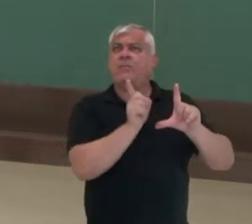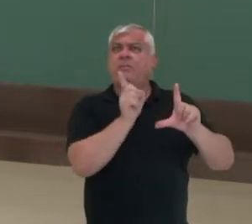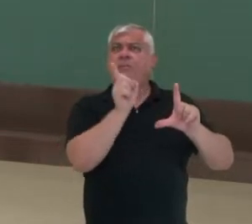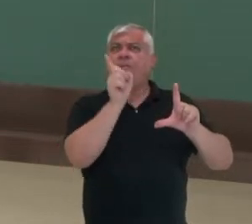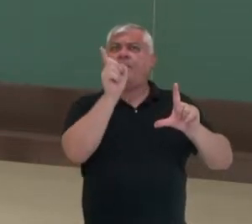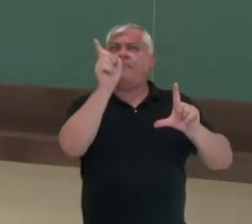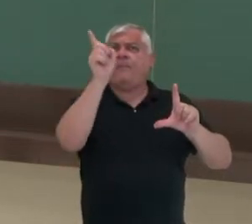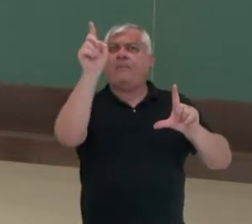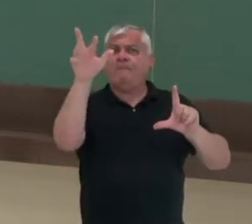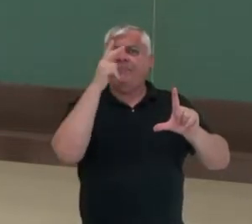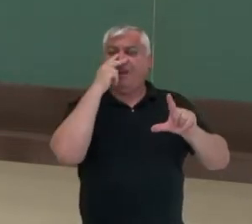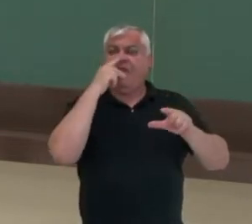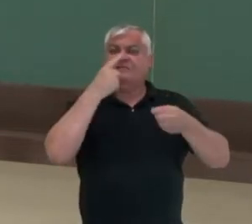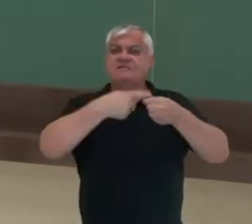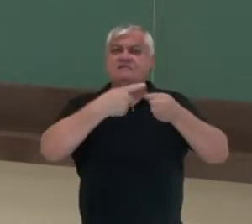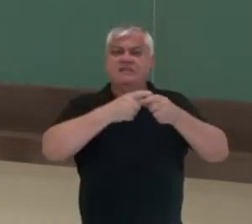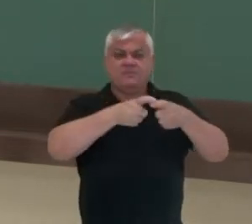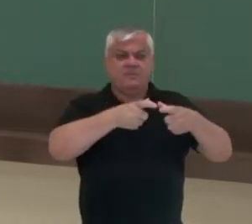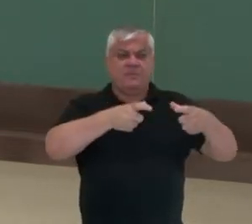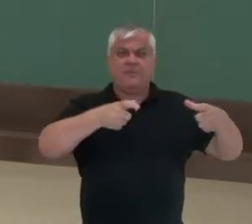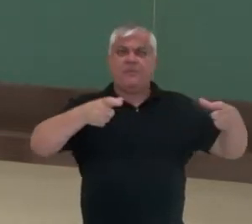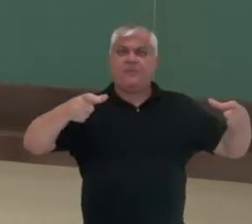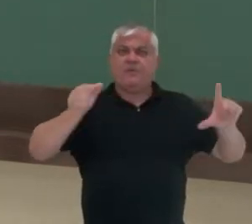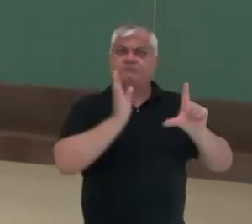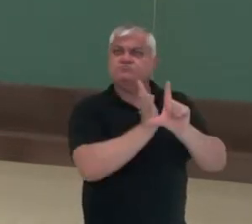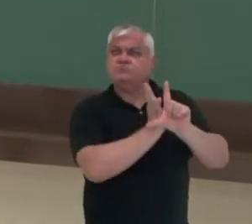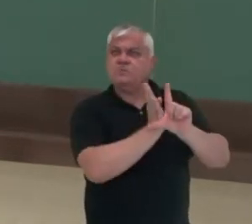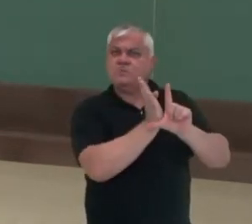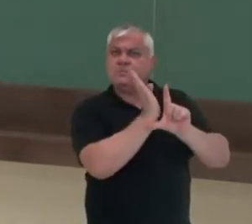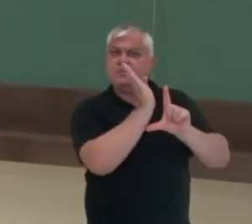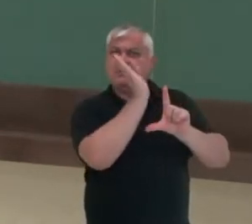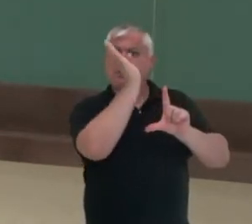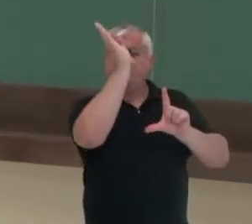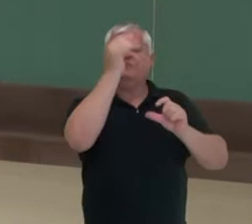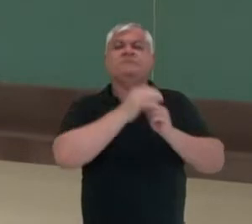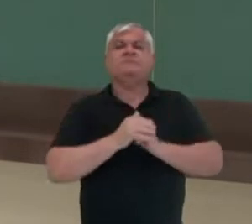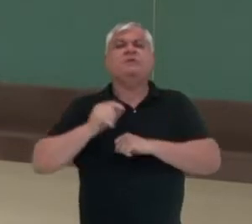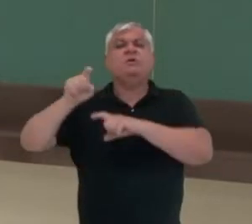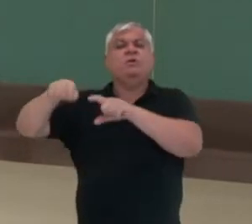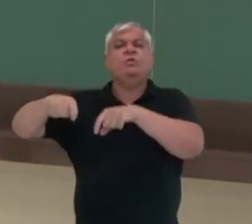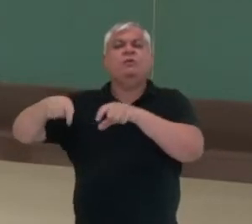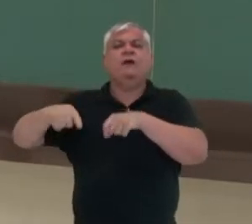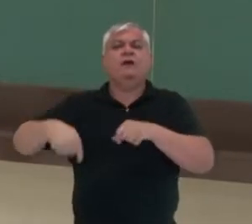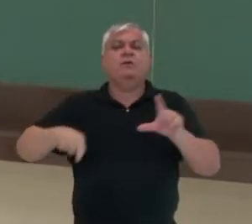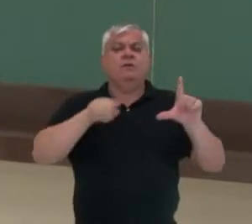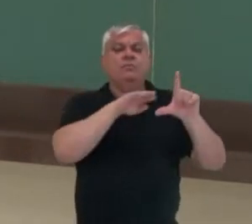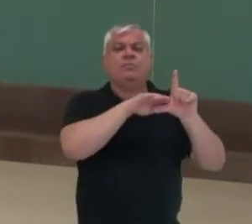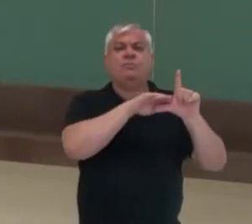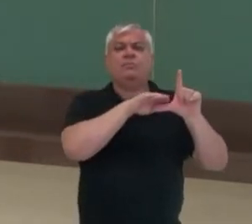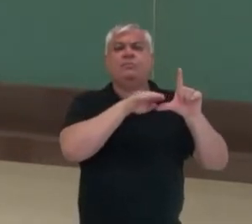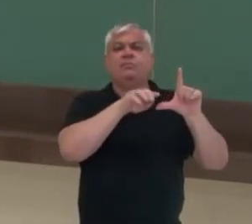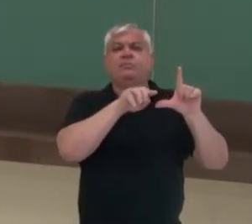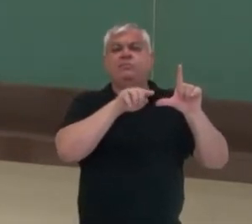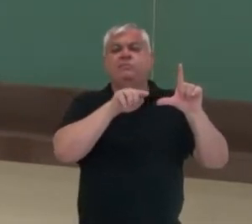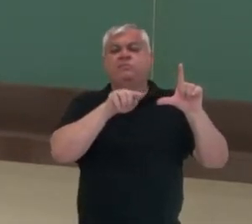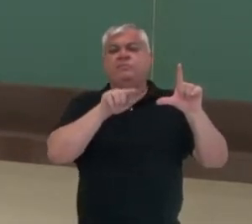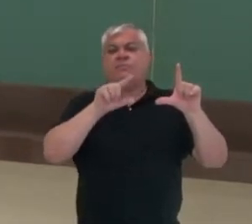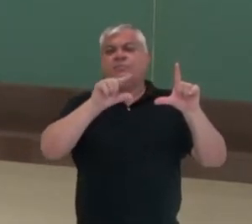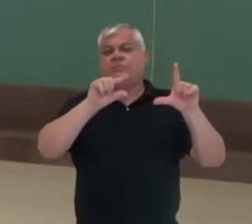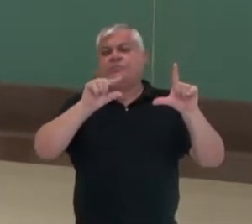porque o gráfico está até bem inclinadinho assim, né? Essa reta aqui. E olha o que, que aconteceu com a rural, ó. Foi